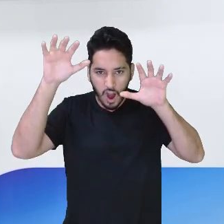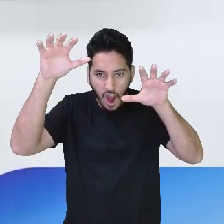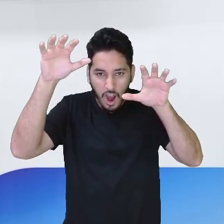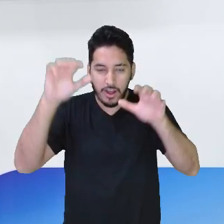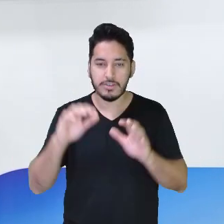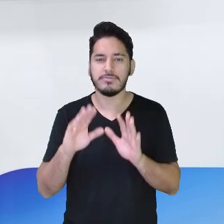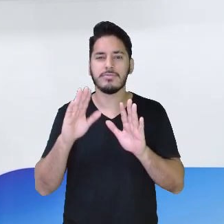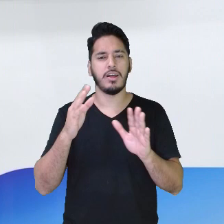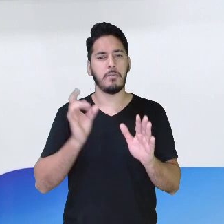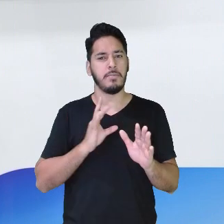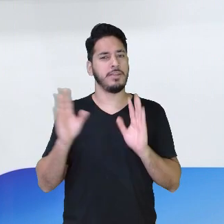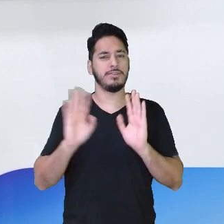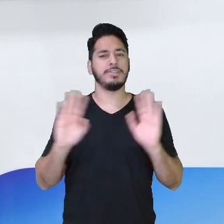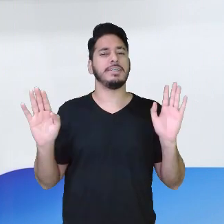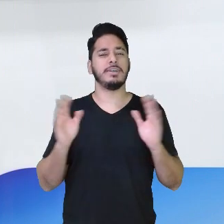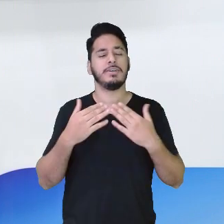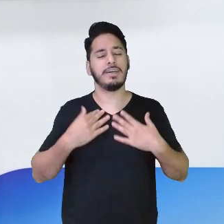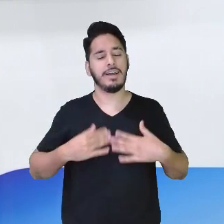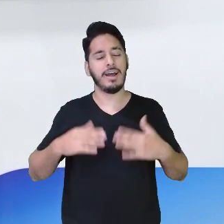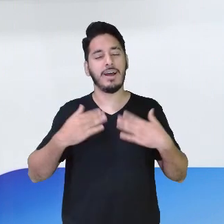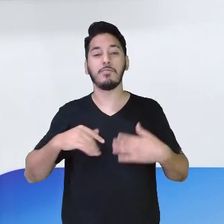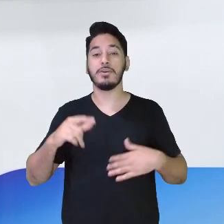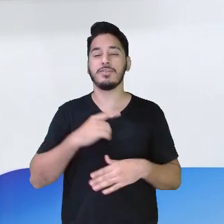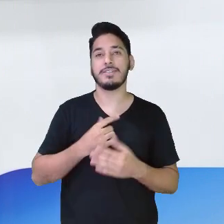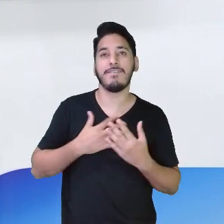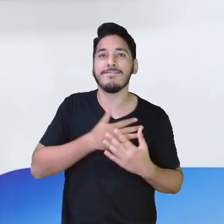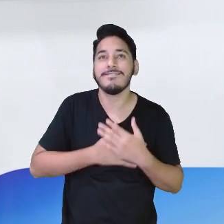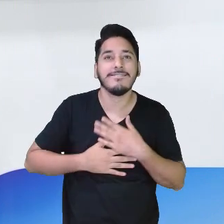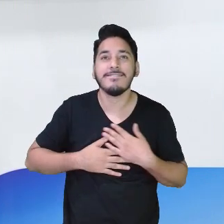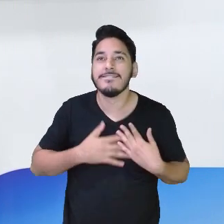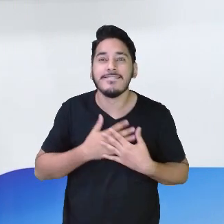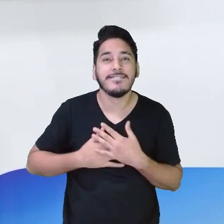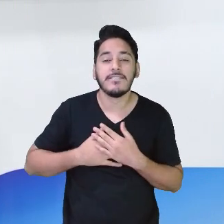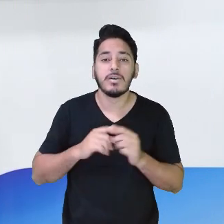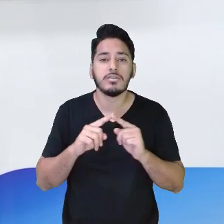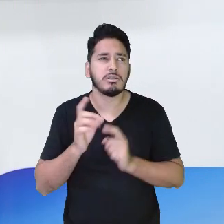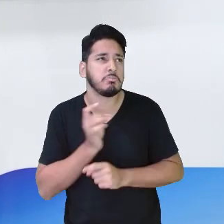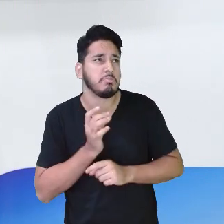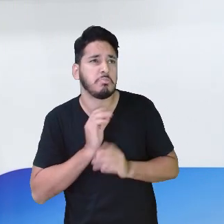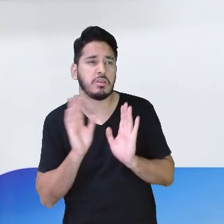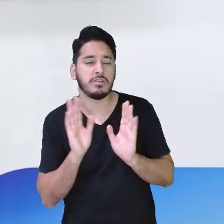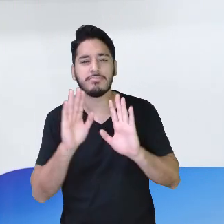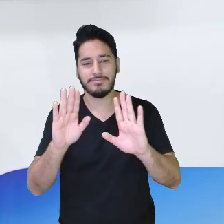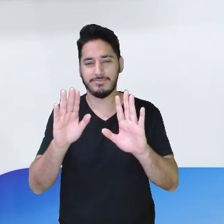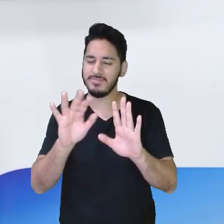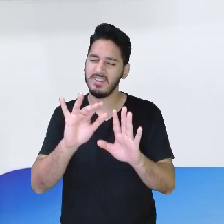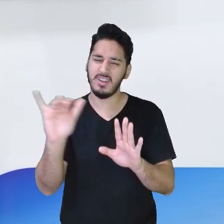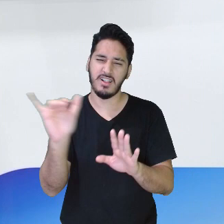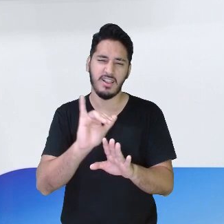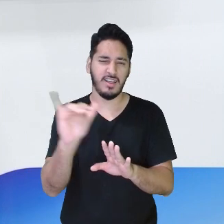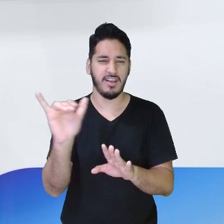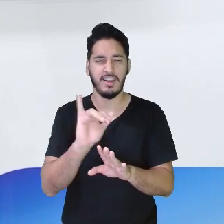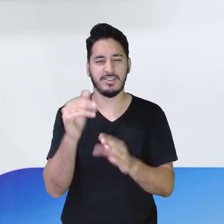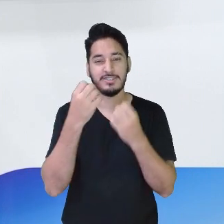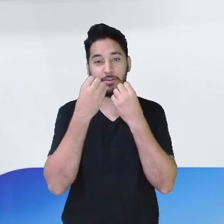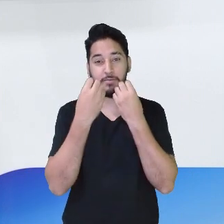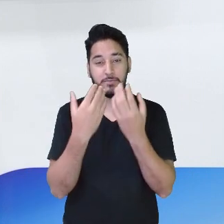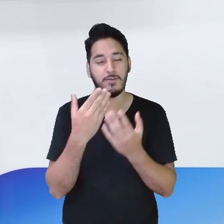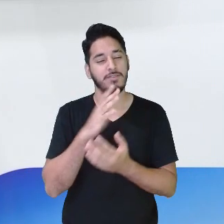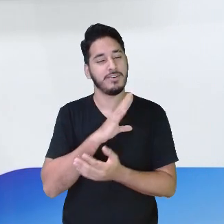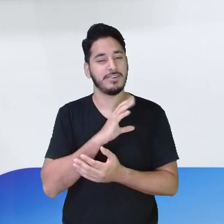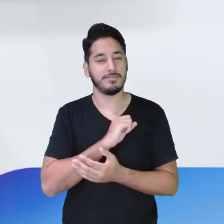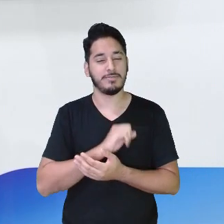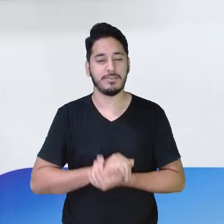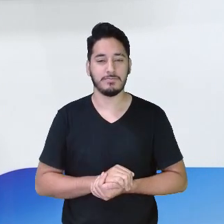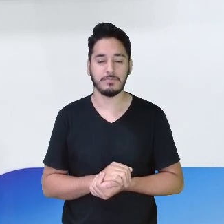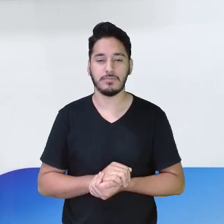com medo não, que vai dar tudo certo. Tem aqueles que gostam, mas tem aqueles que têm um medinho, mas vai ser tranquilo. Eu te garanto que você vai gostar da aula, não sai